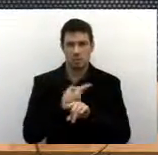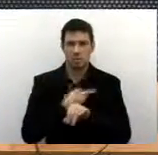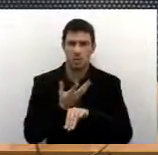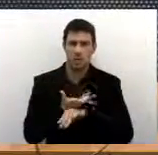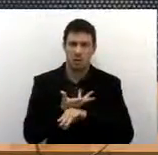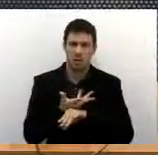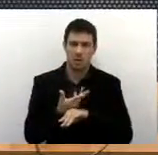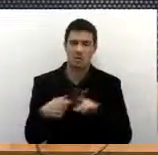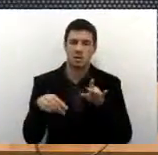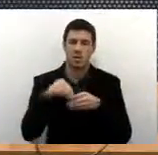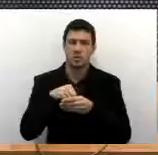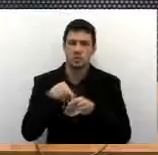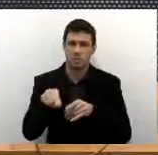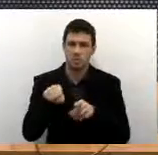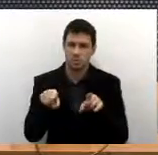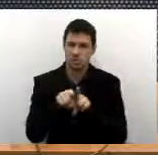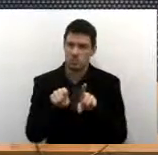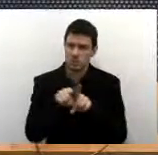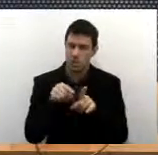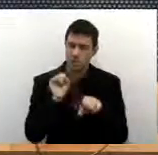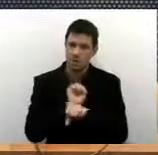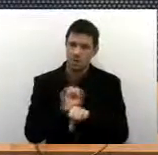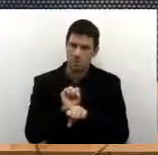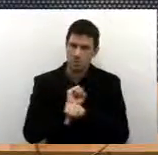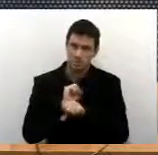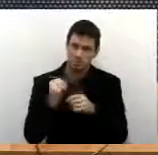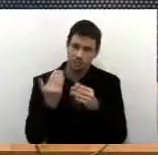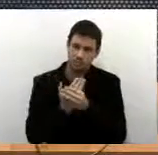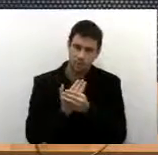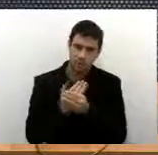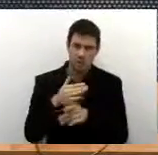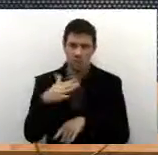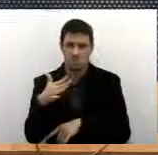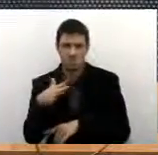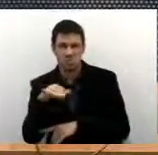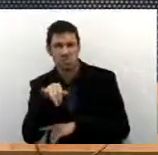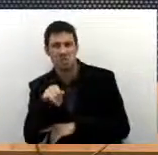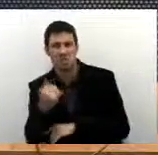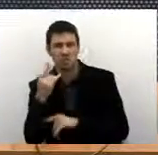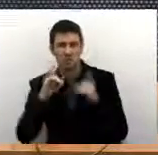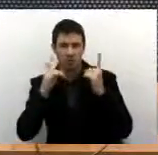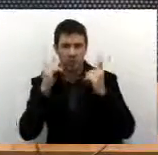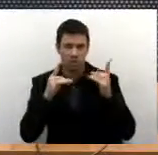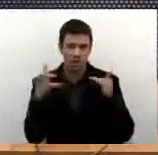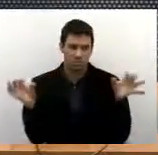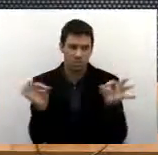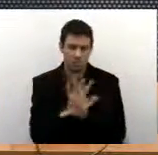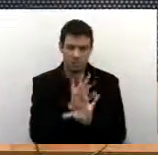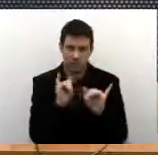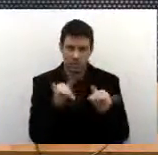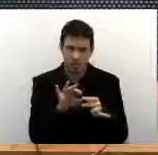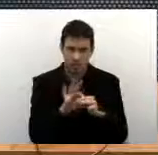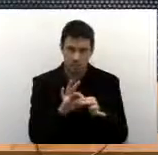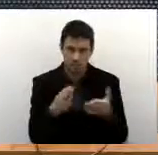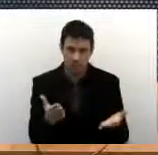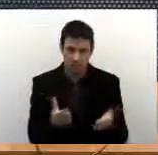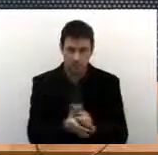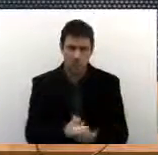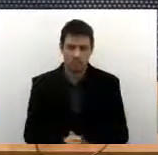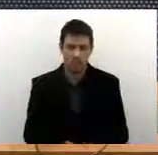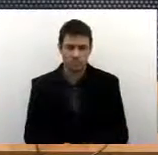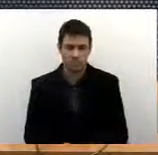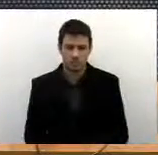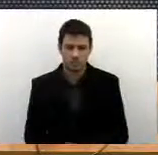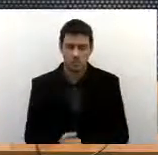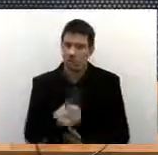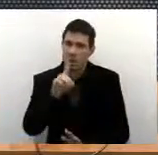estar terminado esse processo aí, meados aí de janeiro, fevereiro, quero deixar prontinho isso daí.